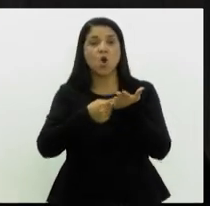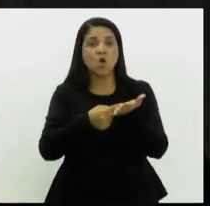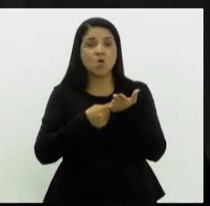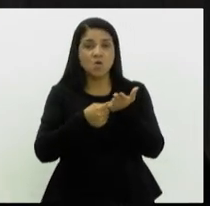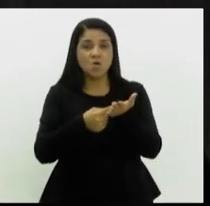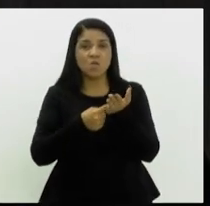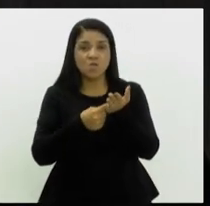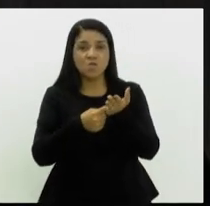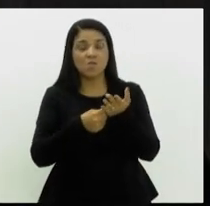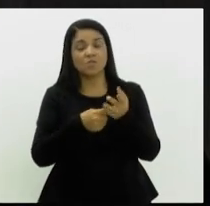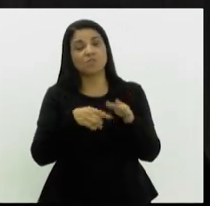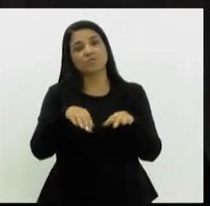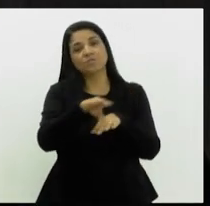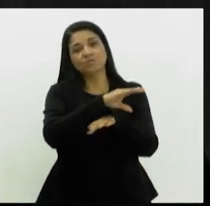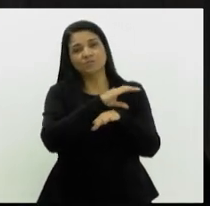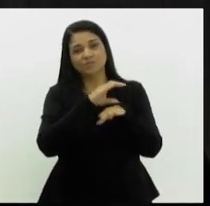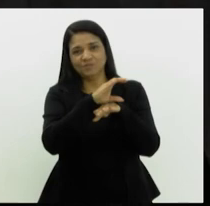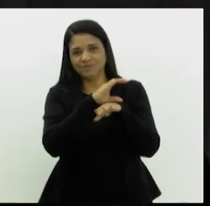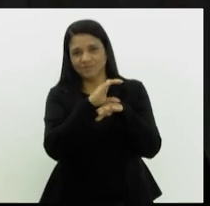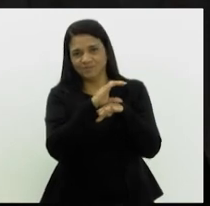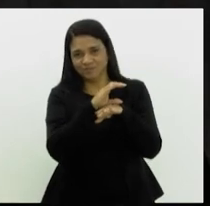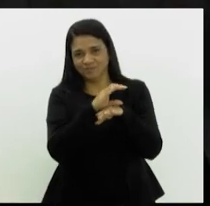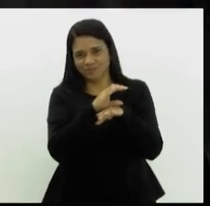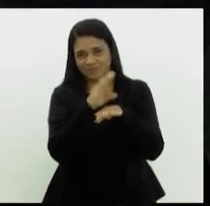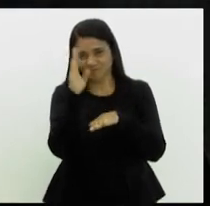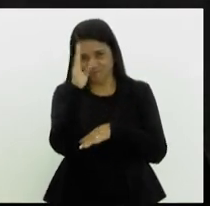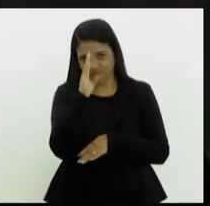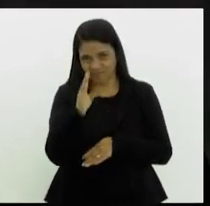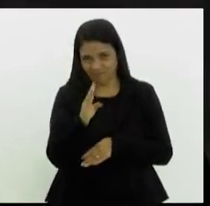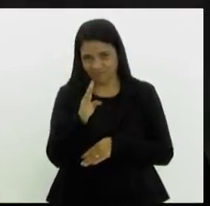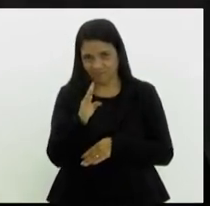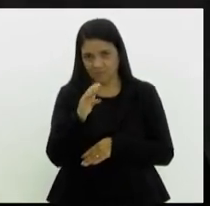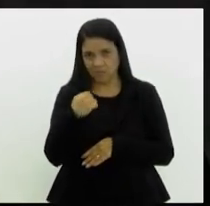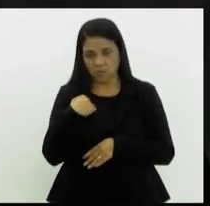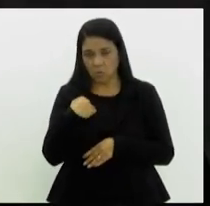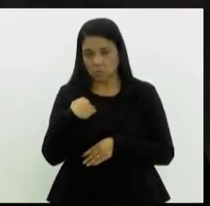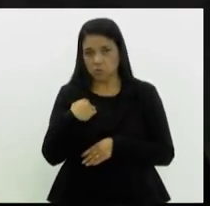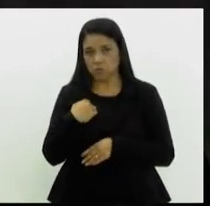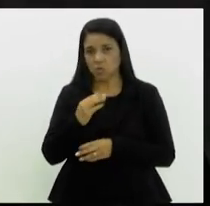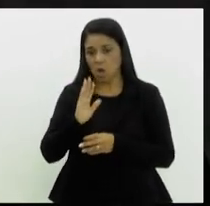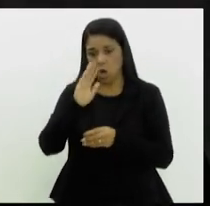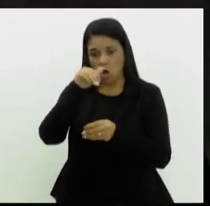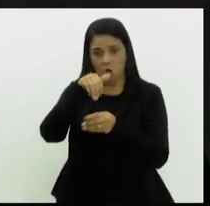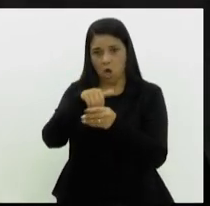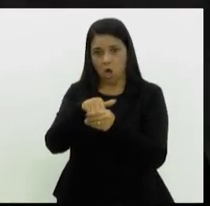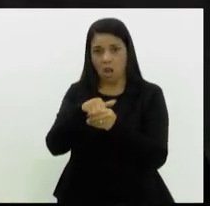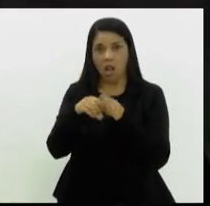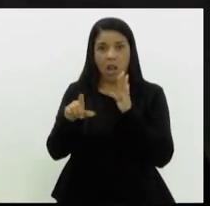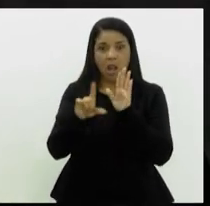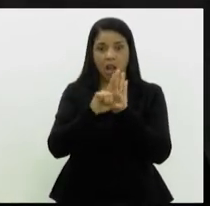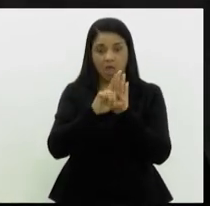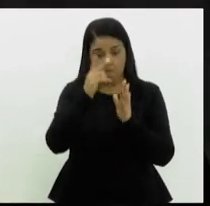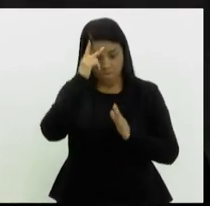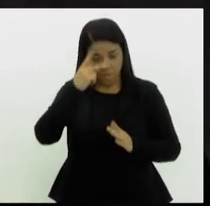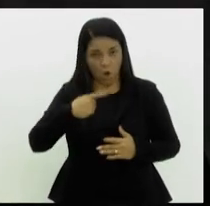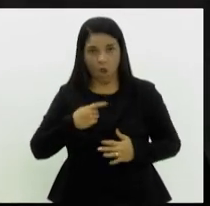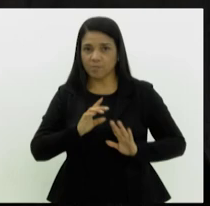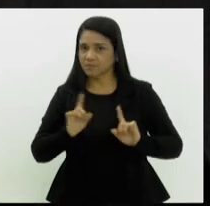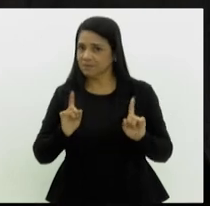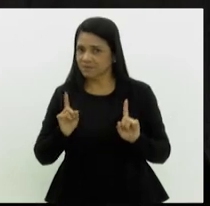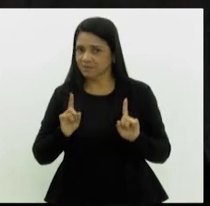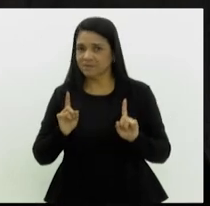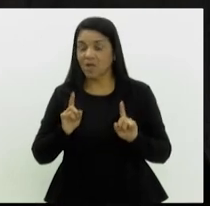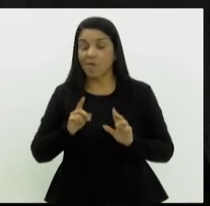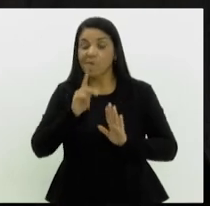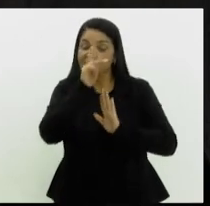Constituição brasileira. Não estamos sequer legislando em causa própria, inclusive dizer sobre isso, que esse